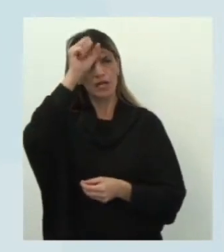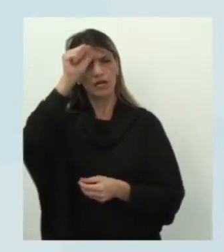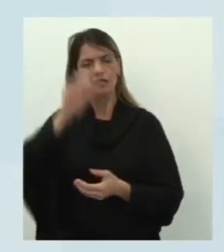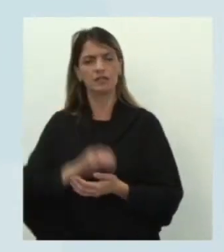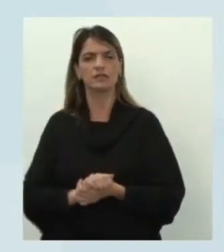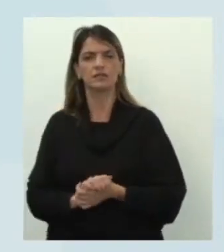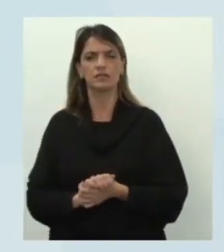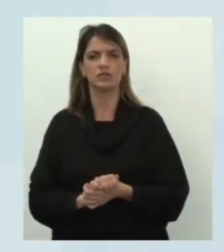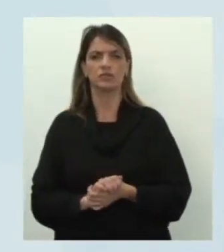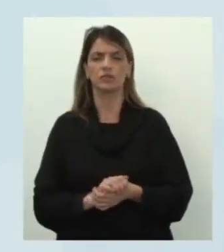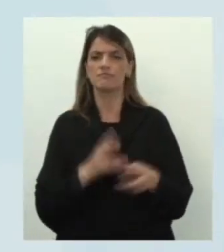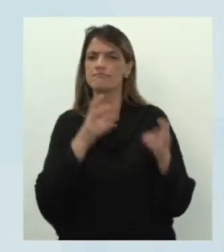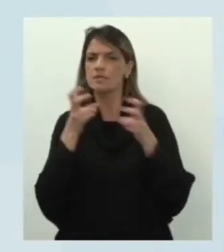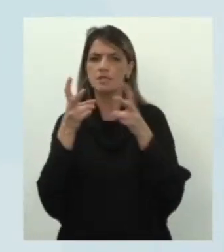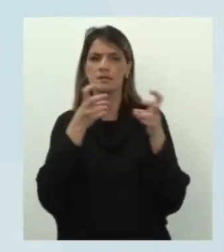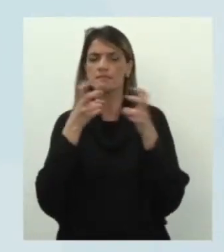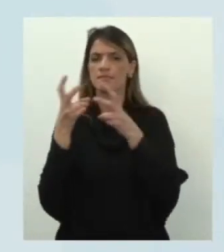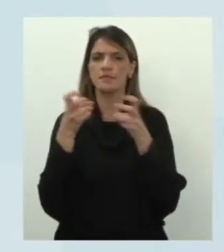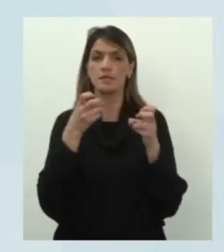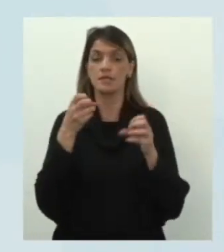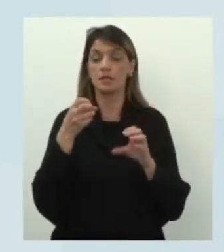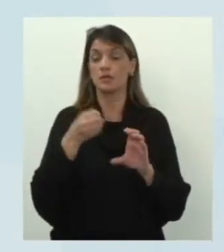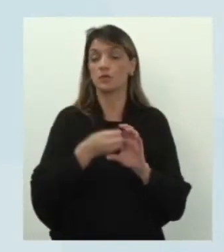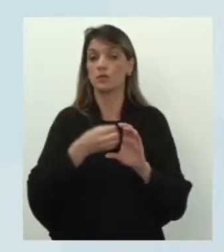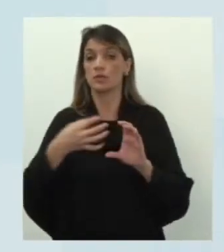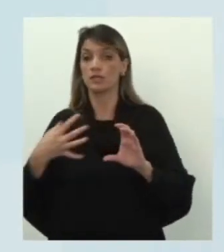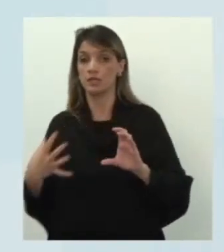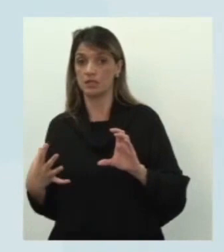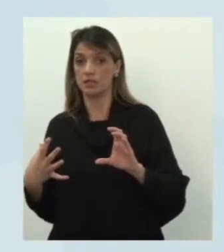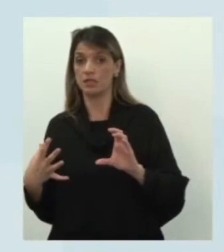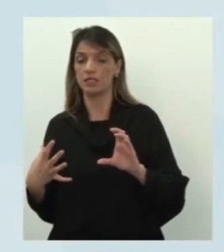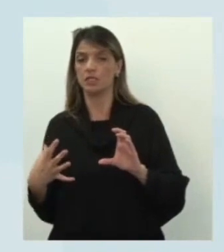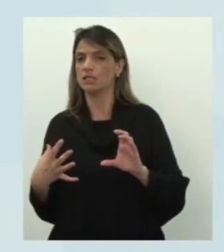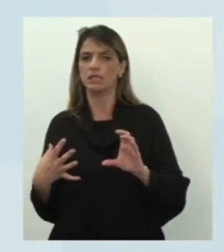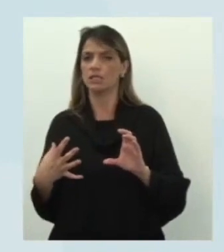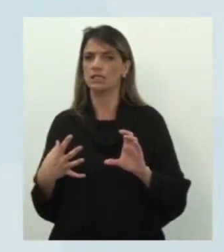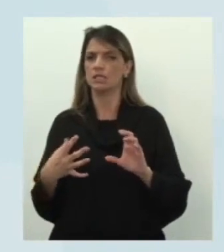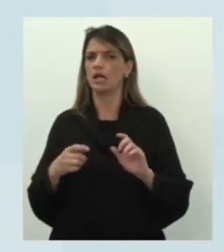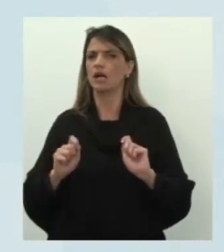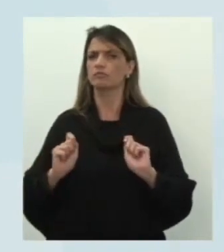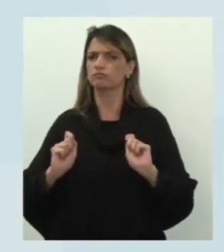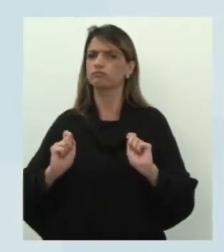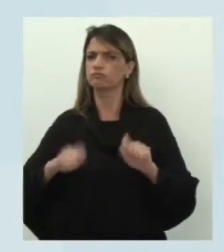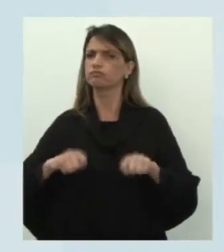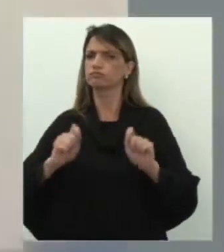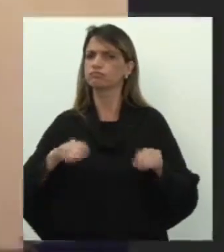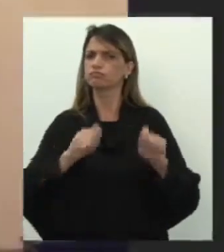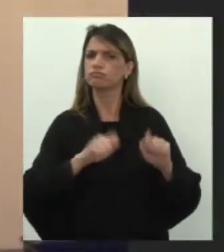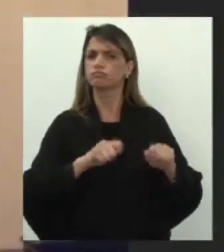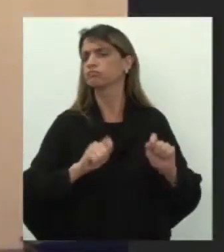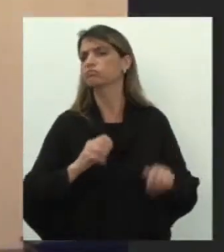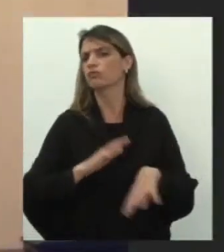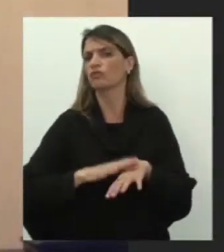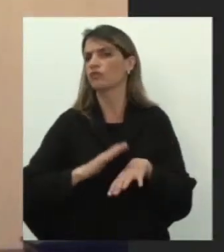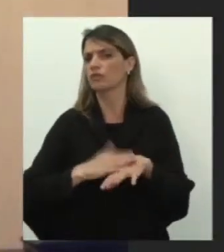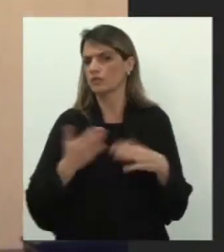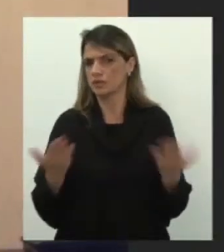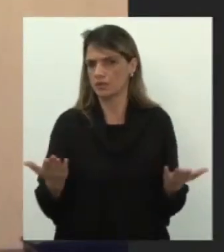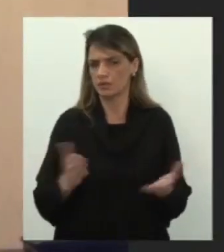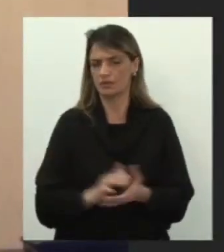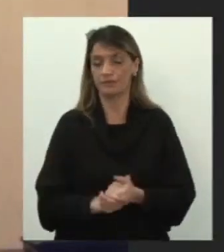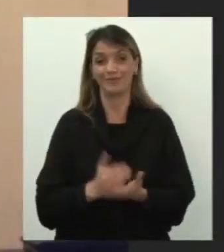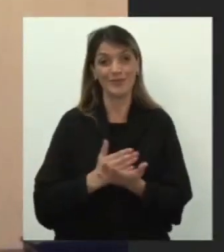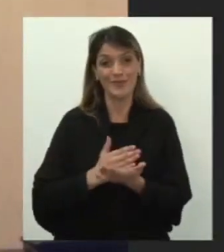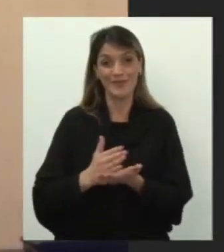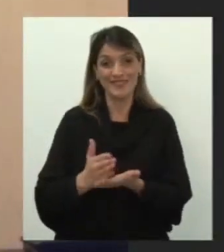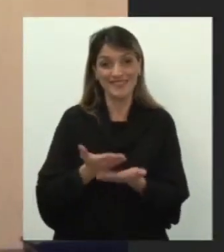aplicando a percepção sobre suas características, possibilidades e potencialidades. Para iniciar a TPC